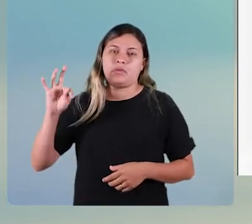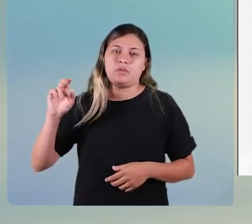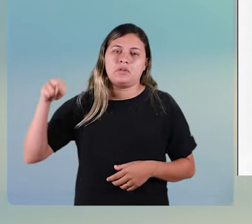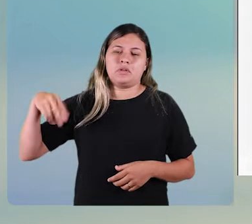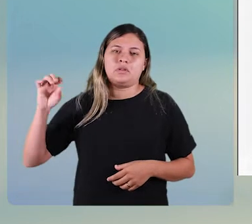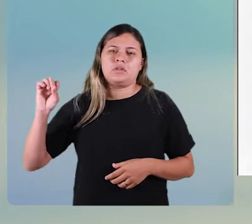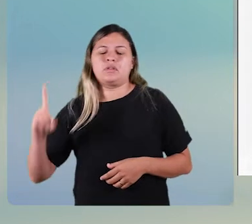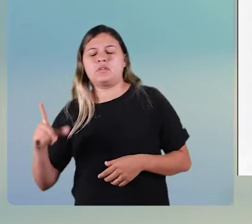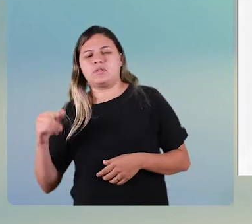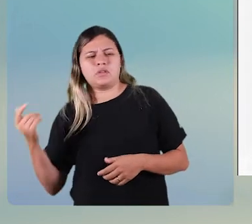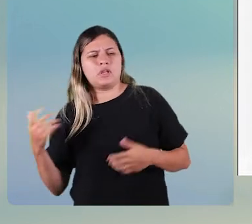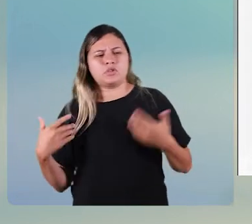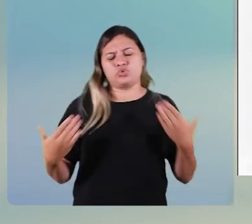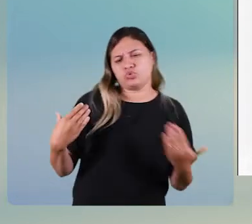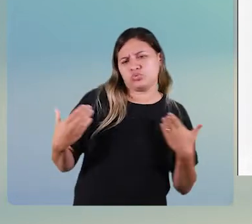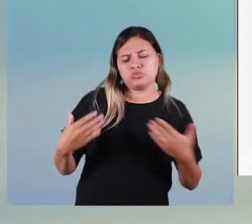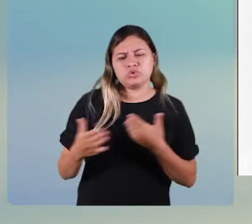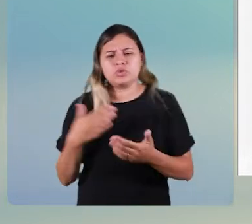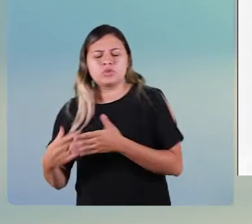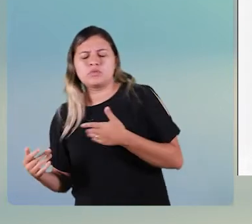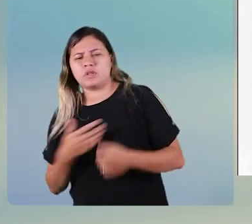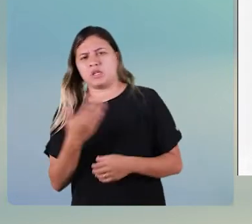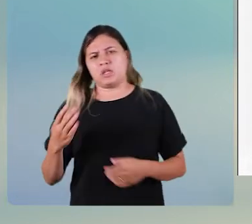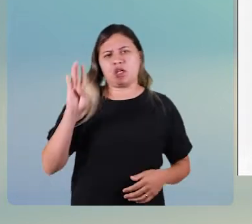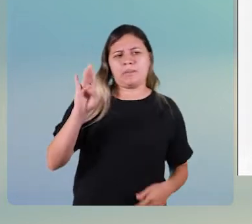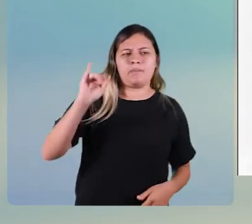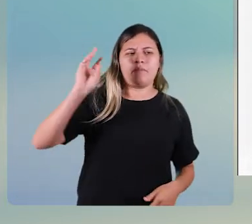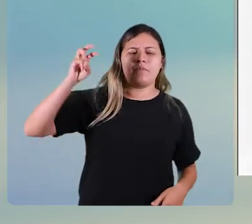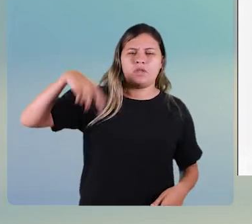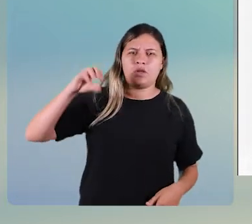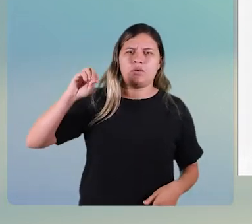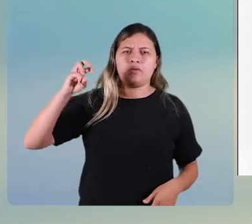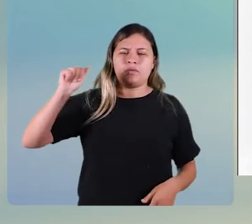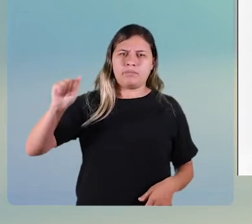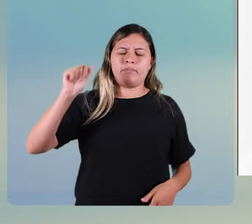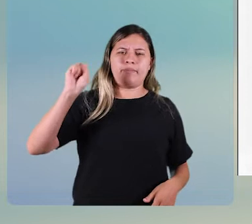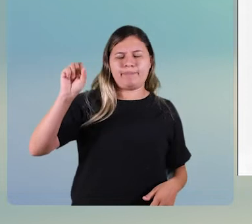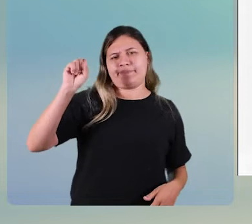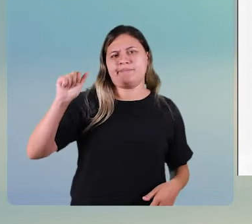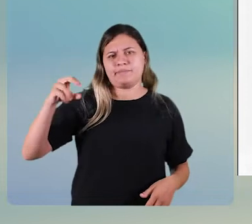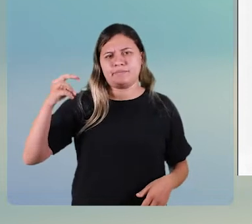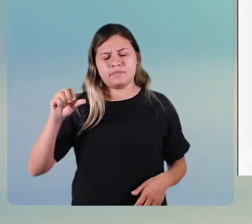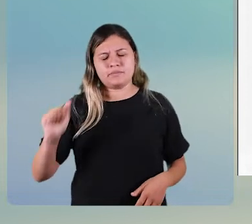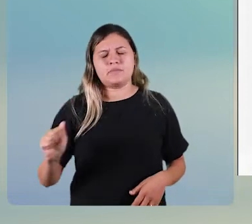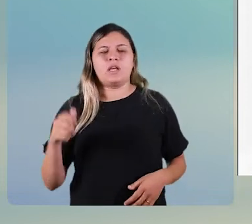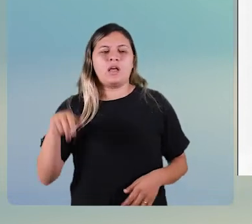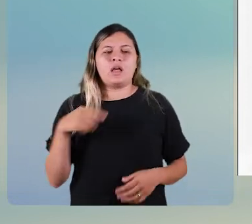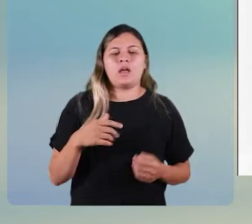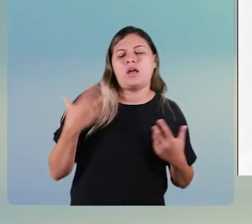né, cana-de-açúcar, ou soja, ou mamona, enfim, são obtidos a partir da biomassa, tá? E